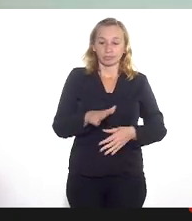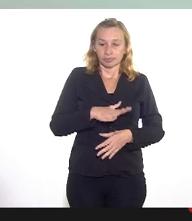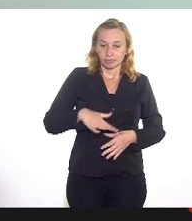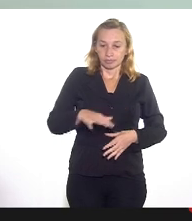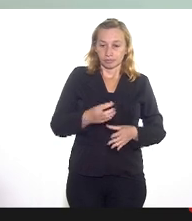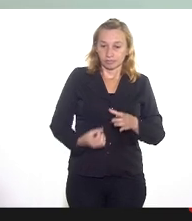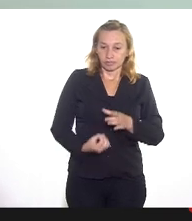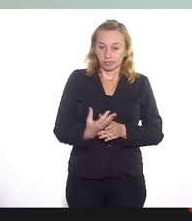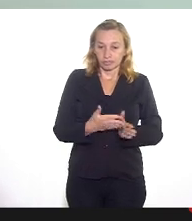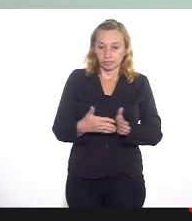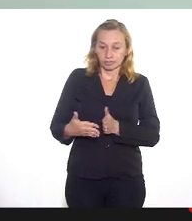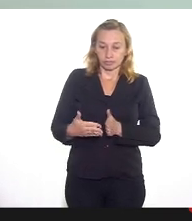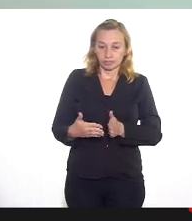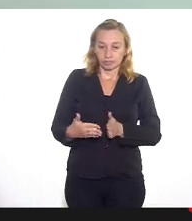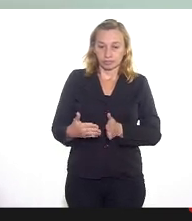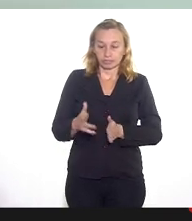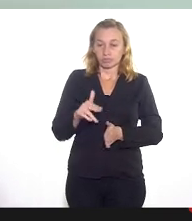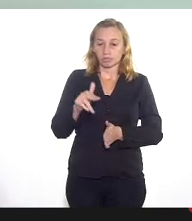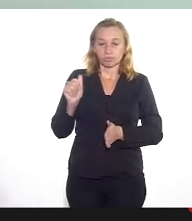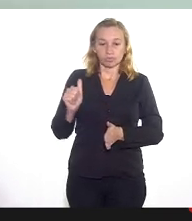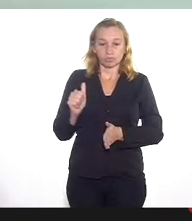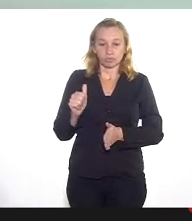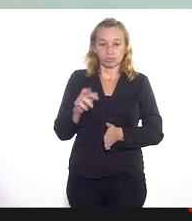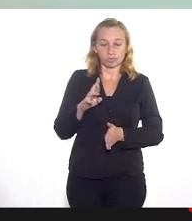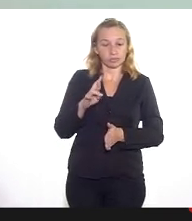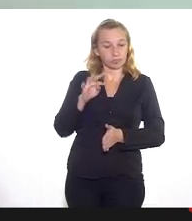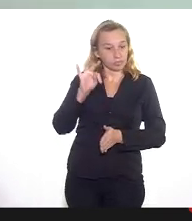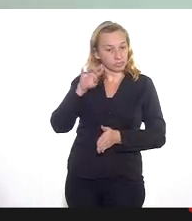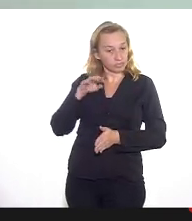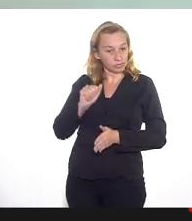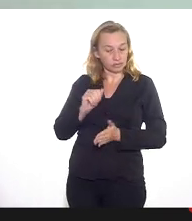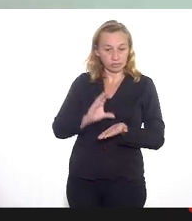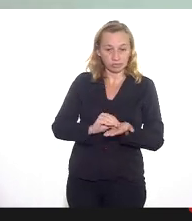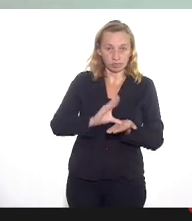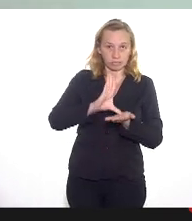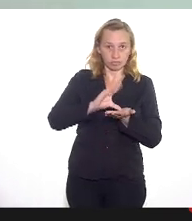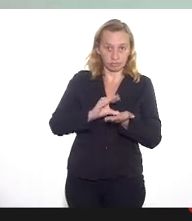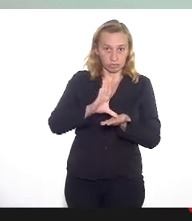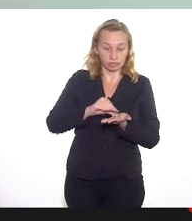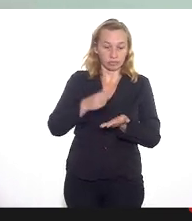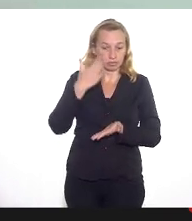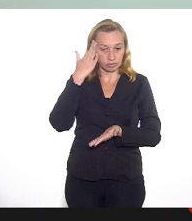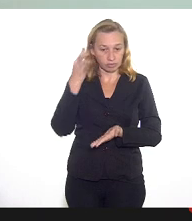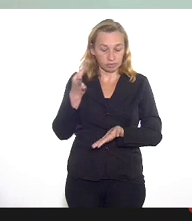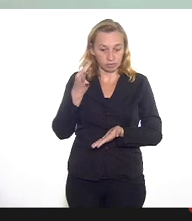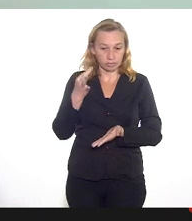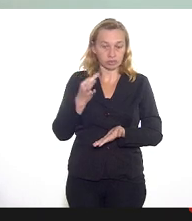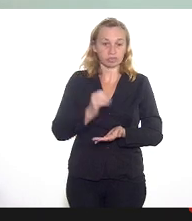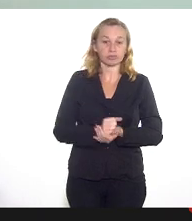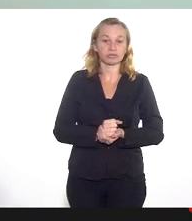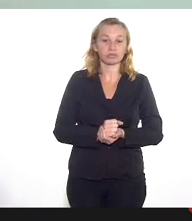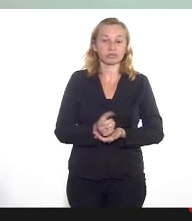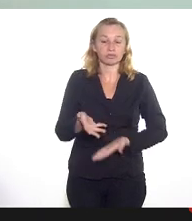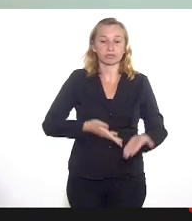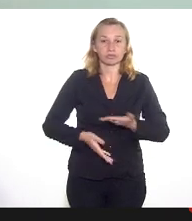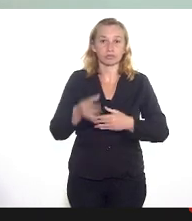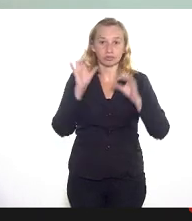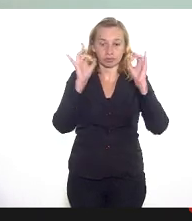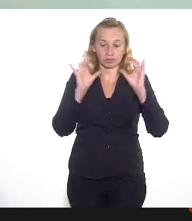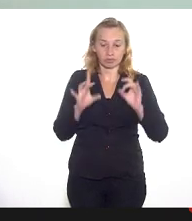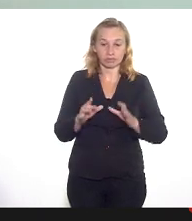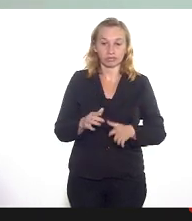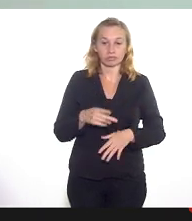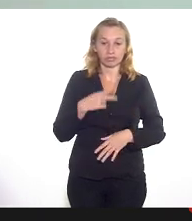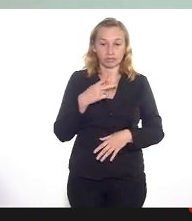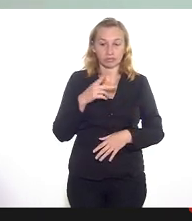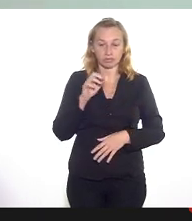gente é operadora, a gente nunca gerou receita ou volume suficiente para poder ser necessário recolhimento de participação especial. Eu vou passar